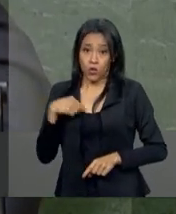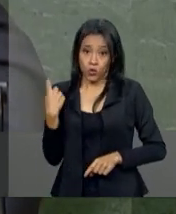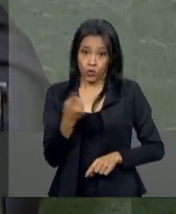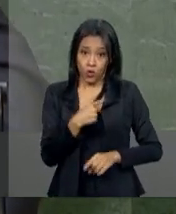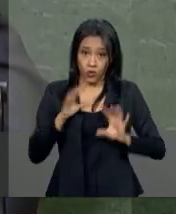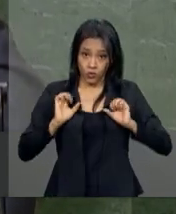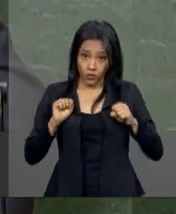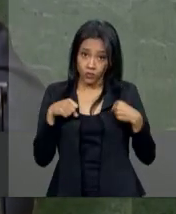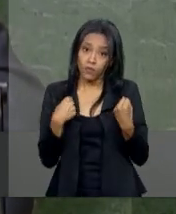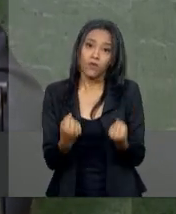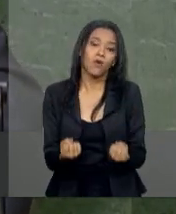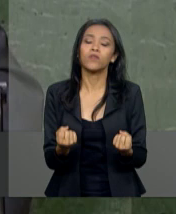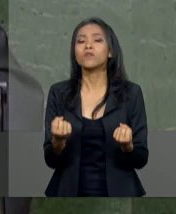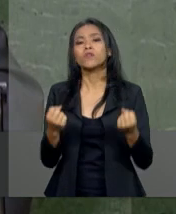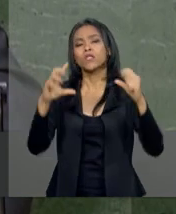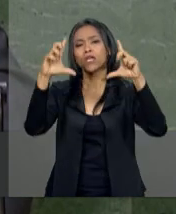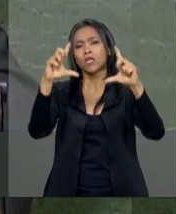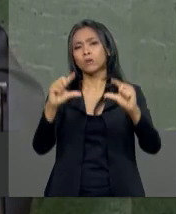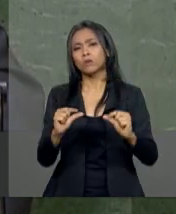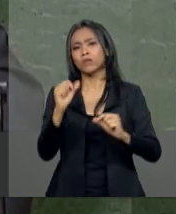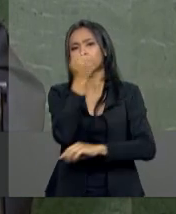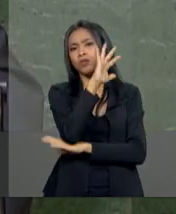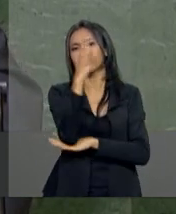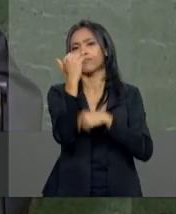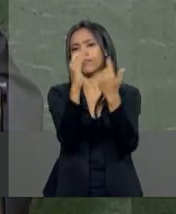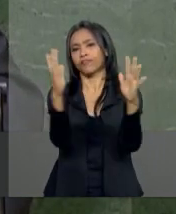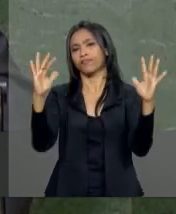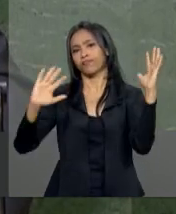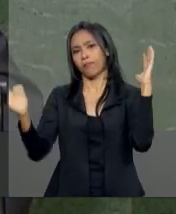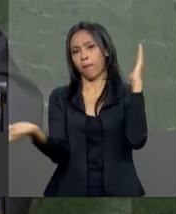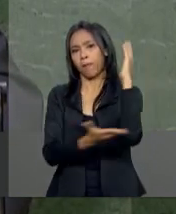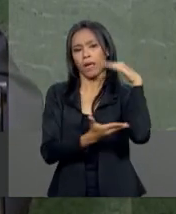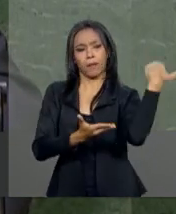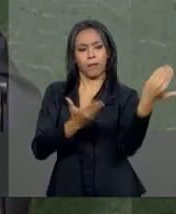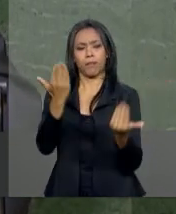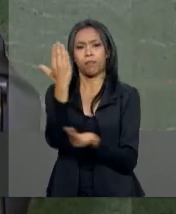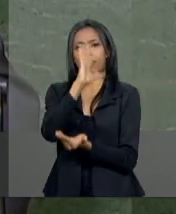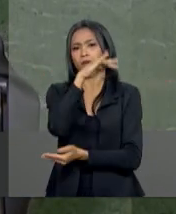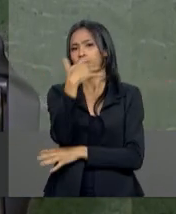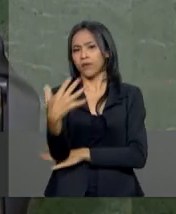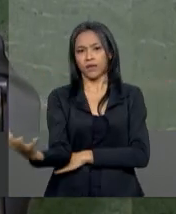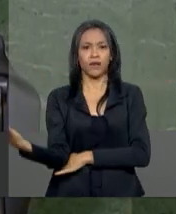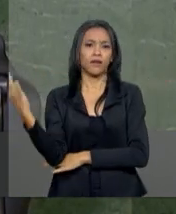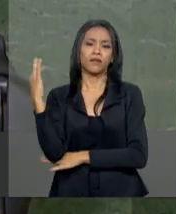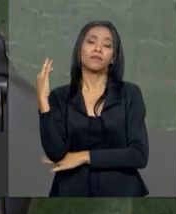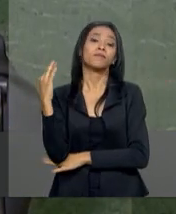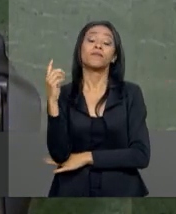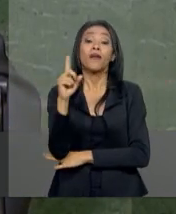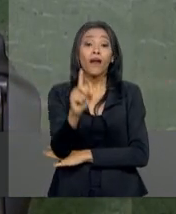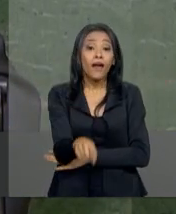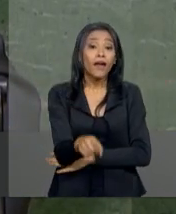de redução do desmatamento a tendência de longo prazo é encorajadora